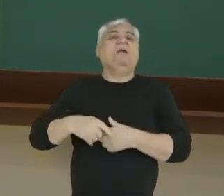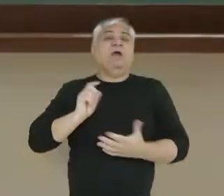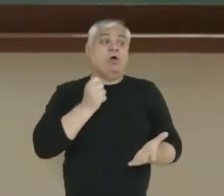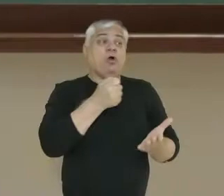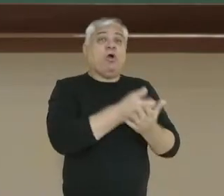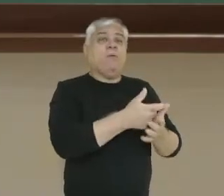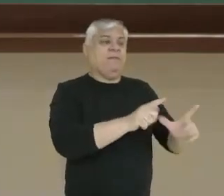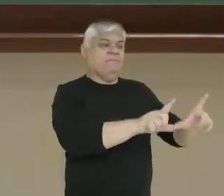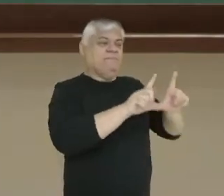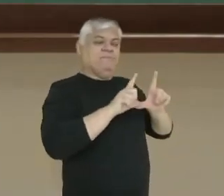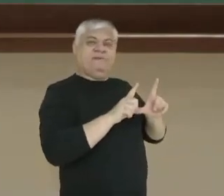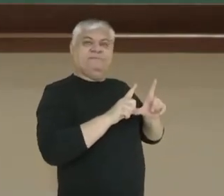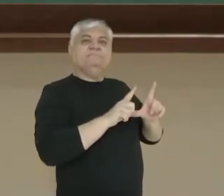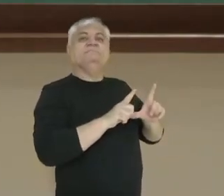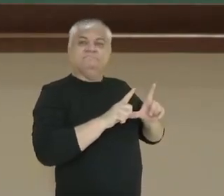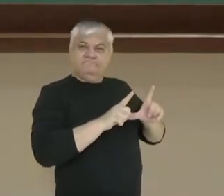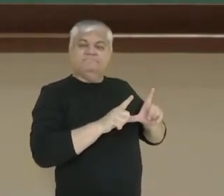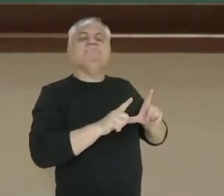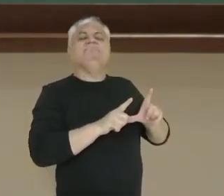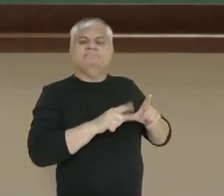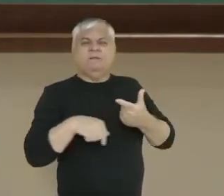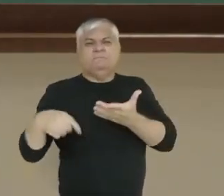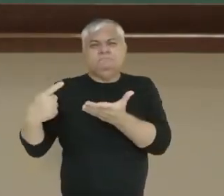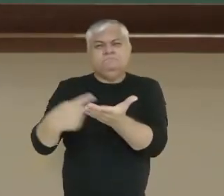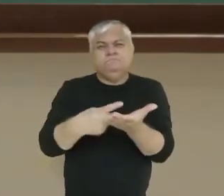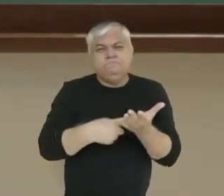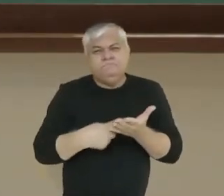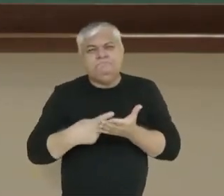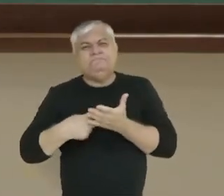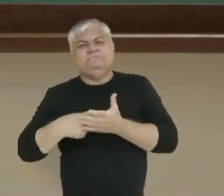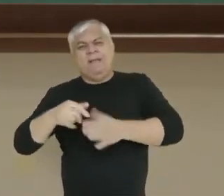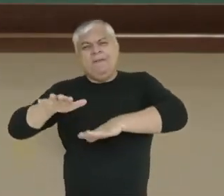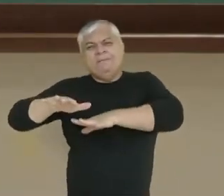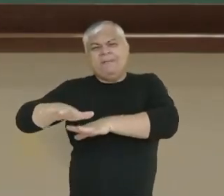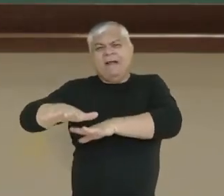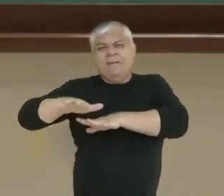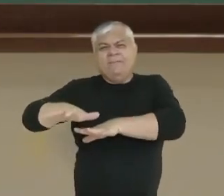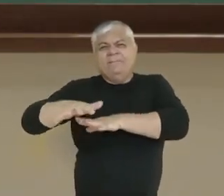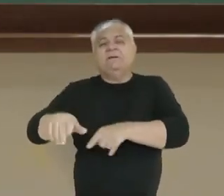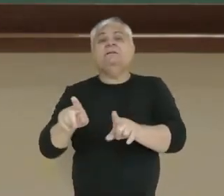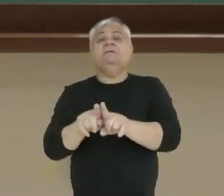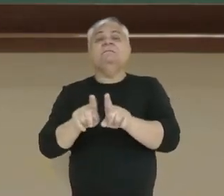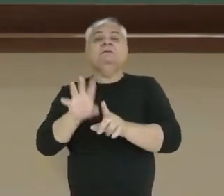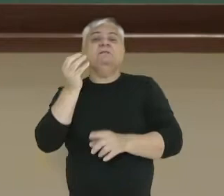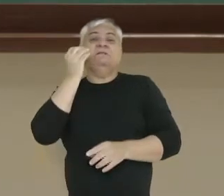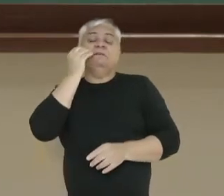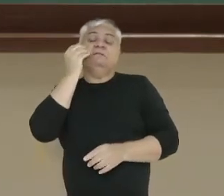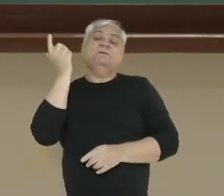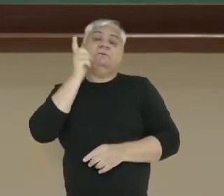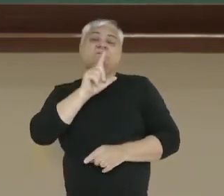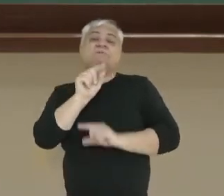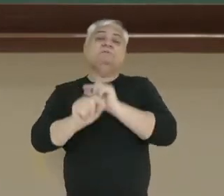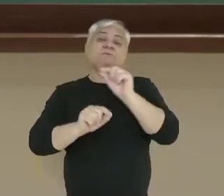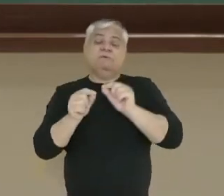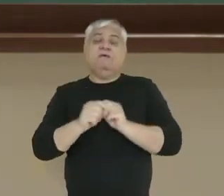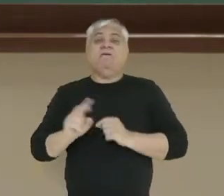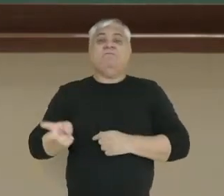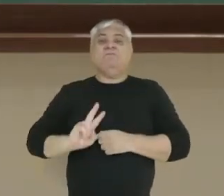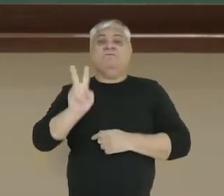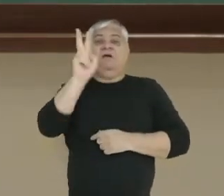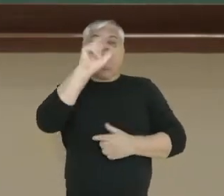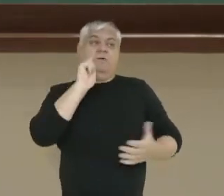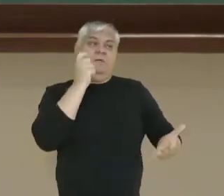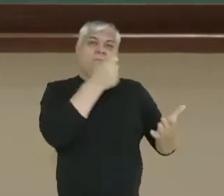alforria, como por vários movimentos abolicionistas que tentavam alcançar, né, um valor